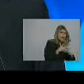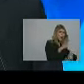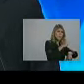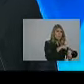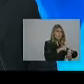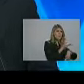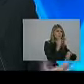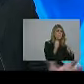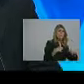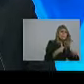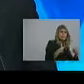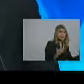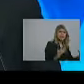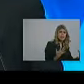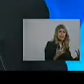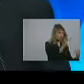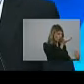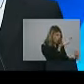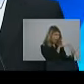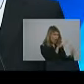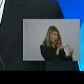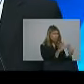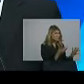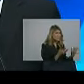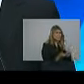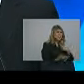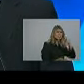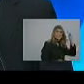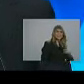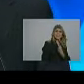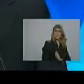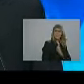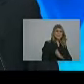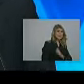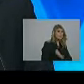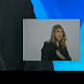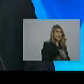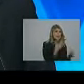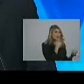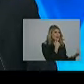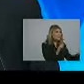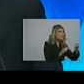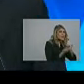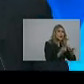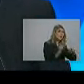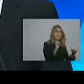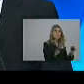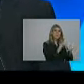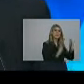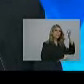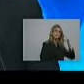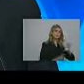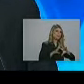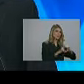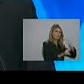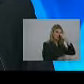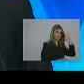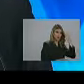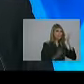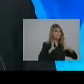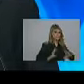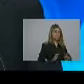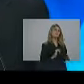mais precisa. O senhor concorda comigo, né, que o direito à vida é inegociável, é o primeiro direito de todo cidadão. E o